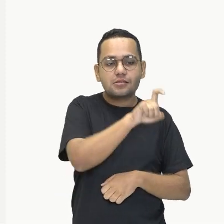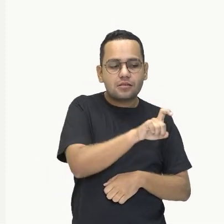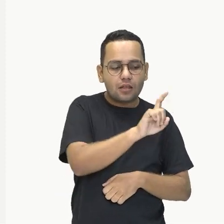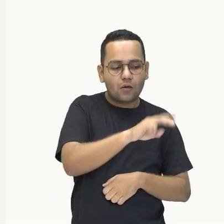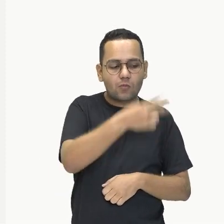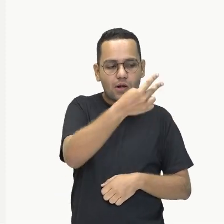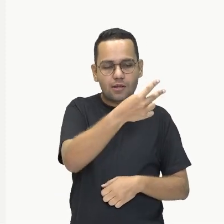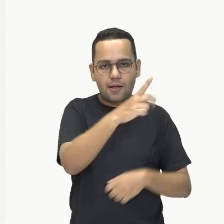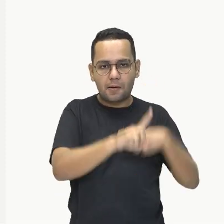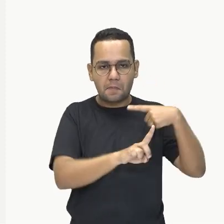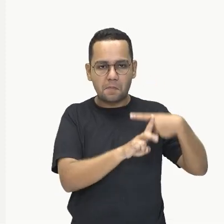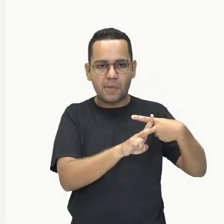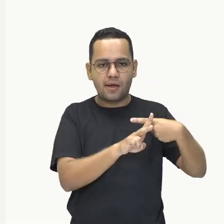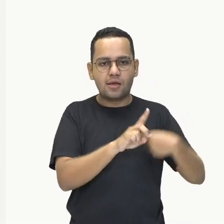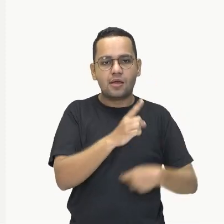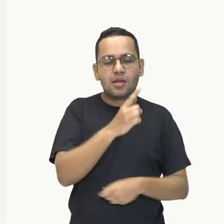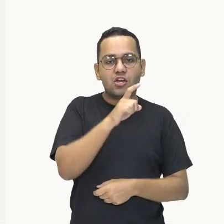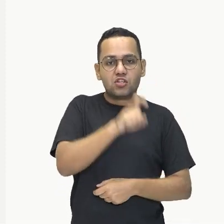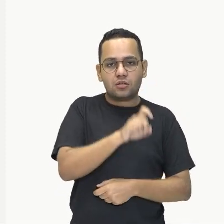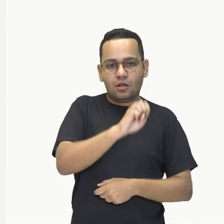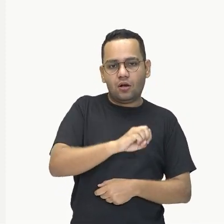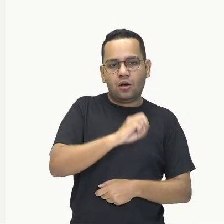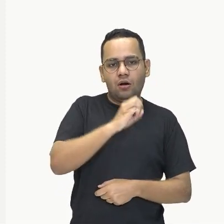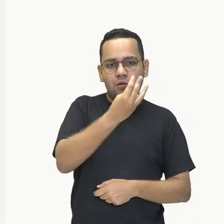mais x ao cubo y